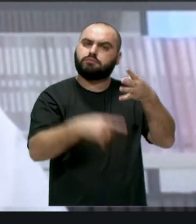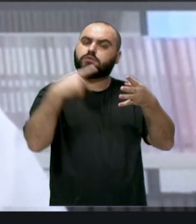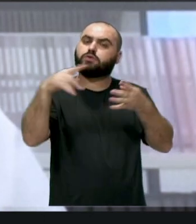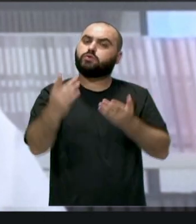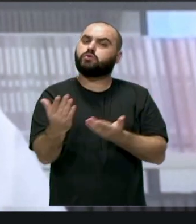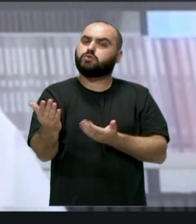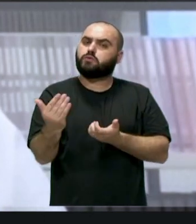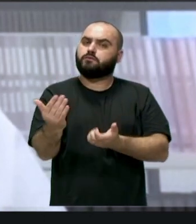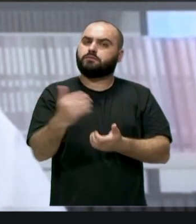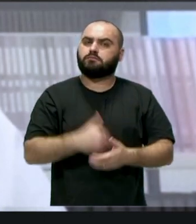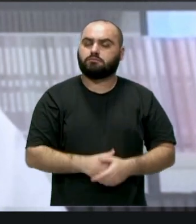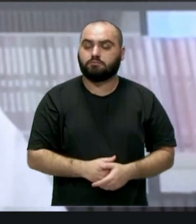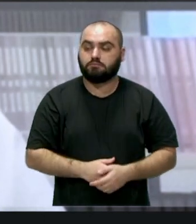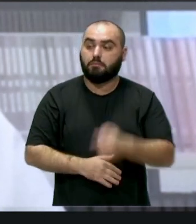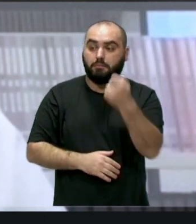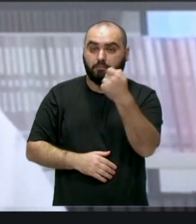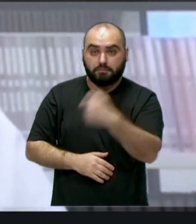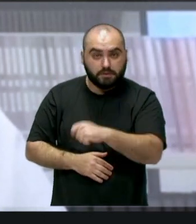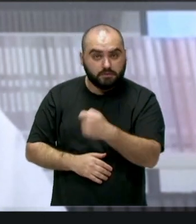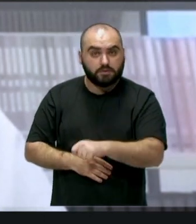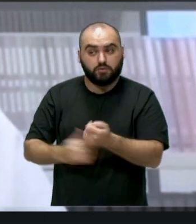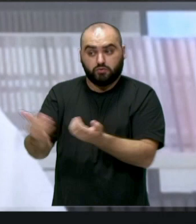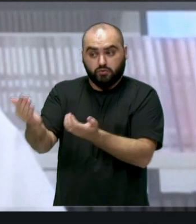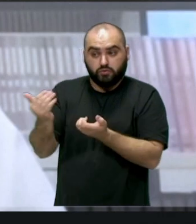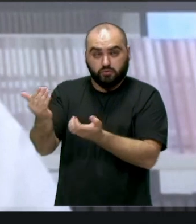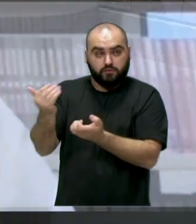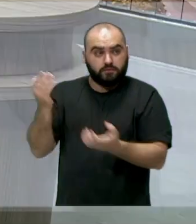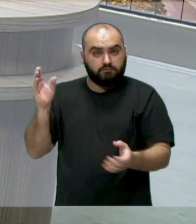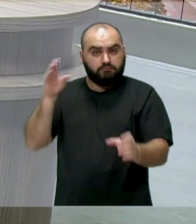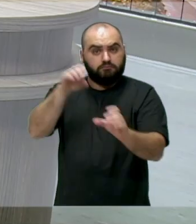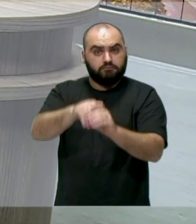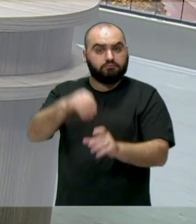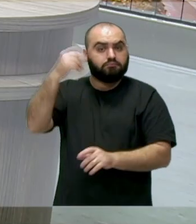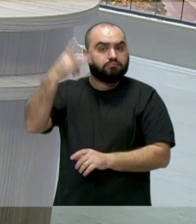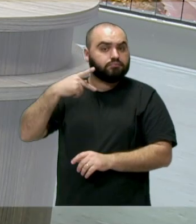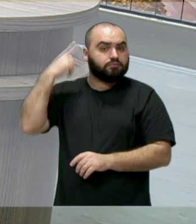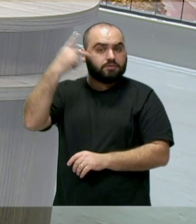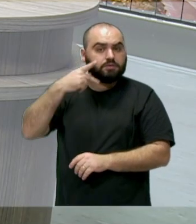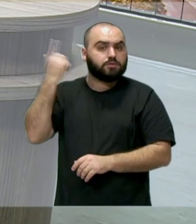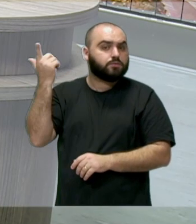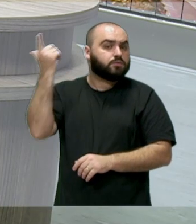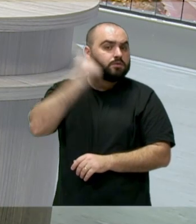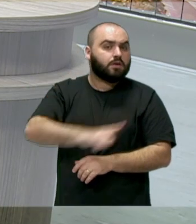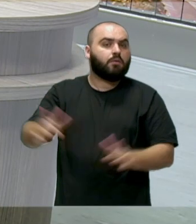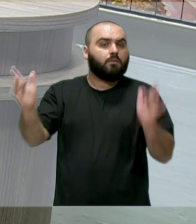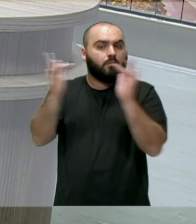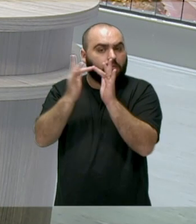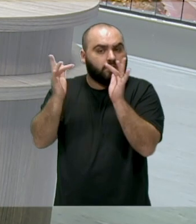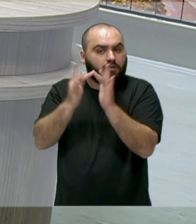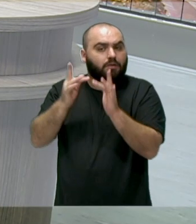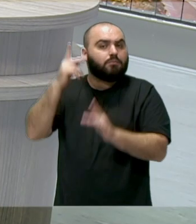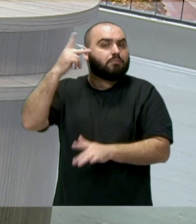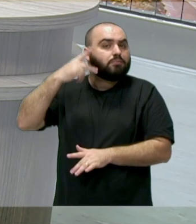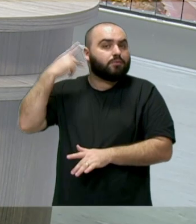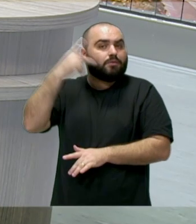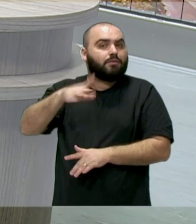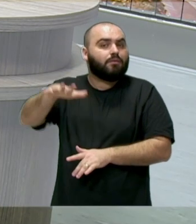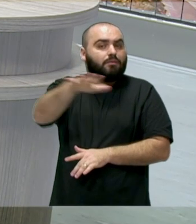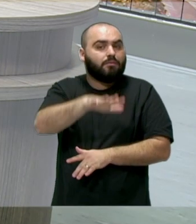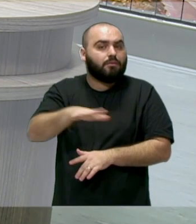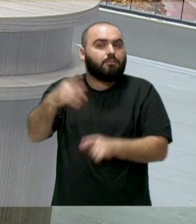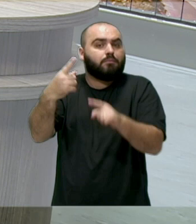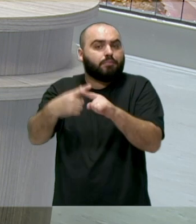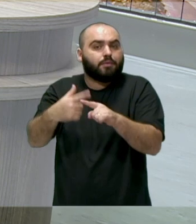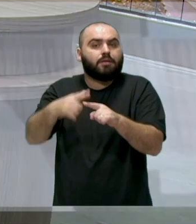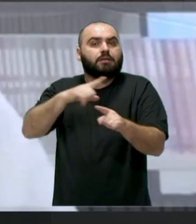né? Eles têm que se colocar dentro desse cenário para que sejam vistos pela política local, porque eles têm pautas